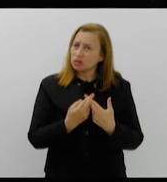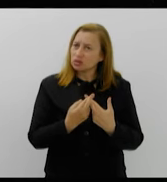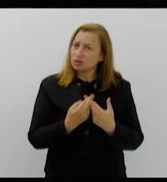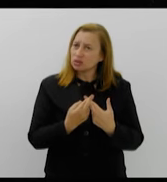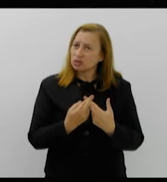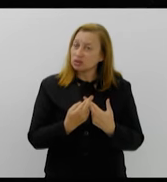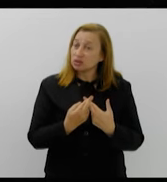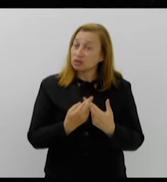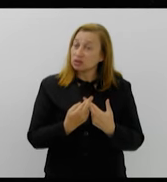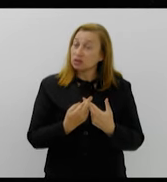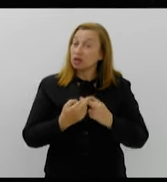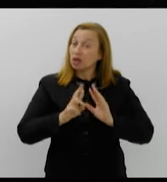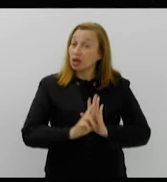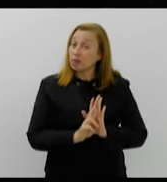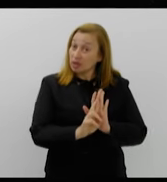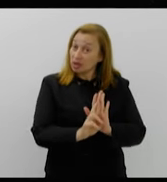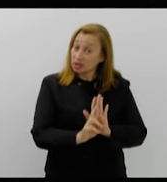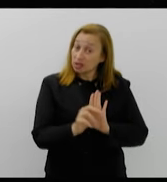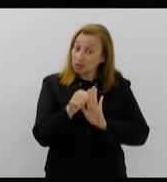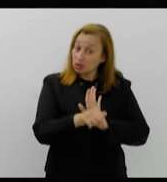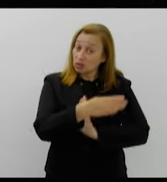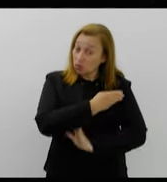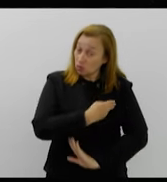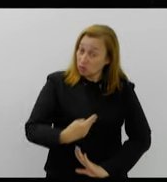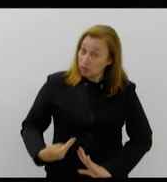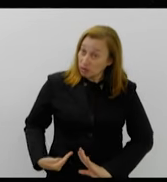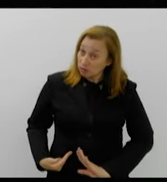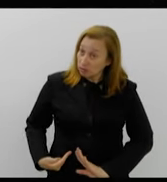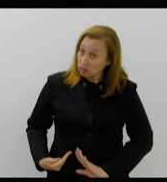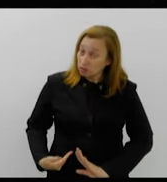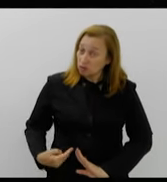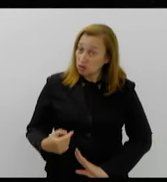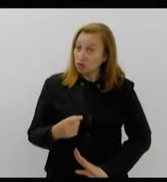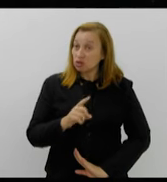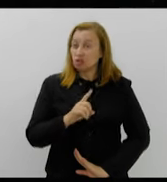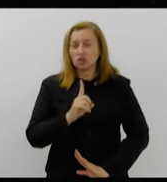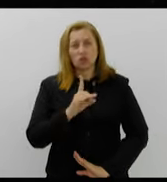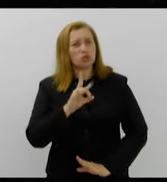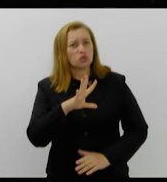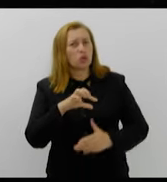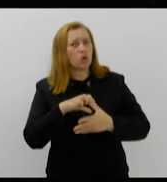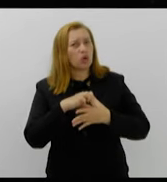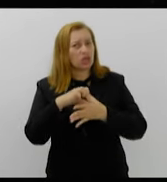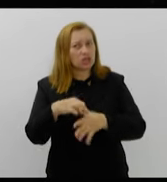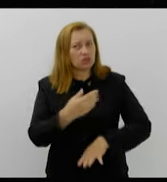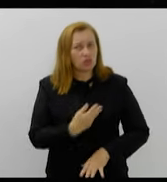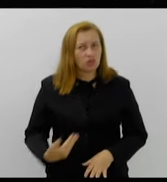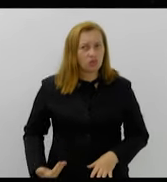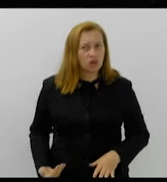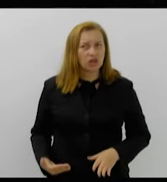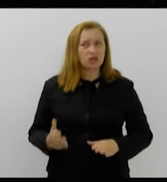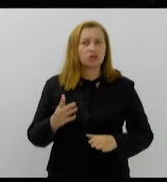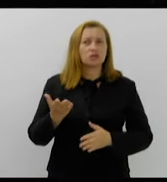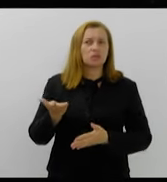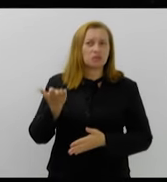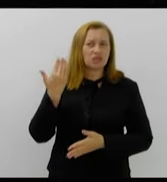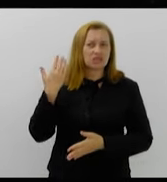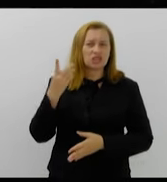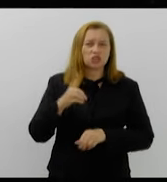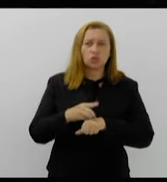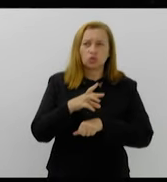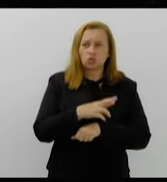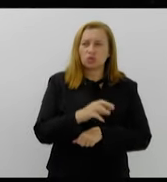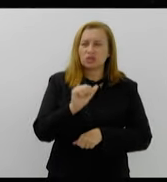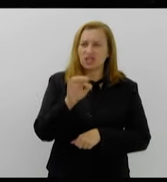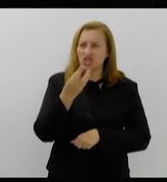reuniões representando do governo não somente os líderes do Governo na época Dr Serginho